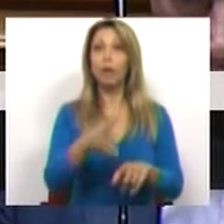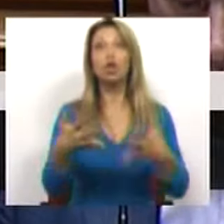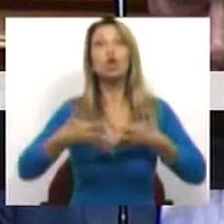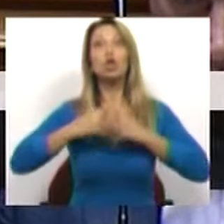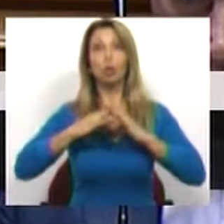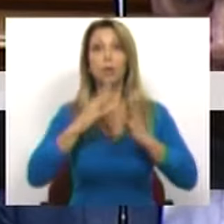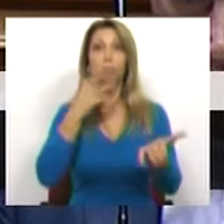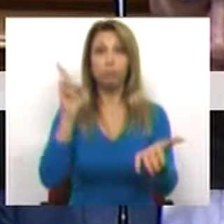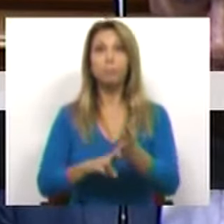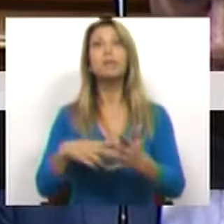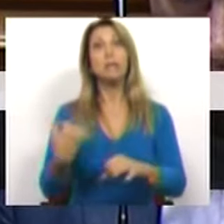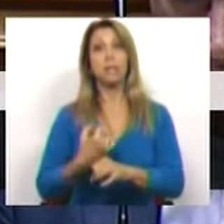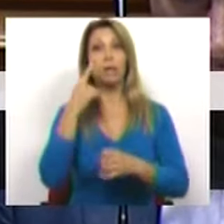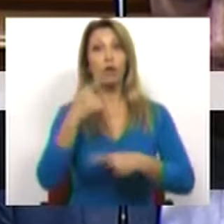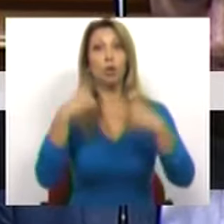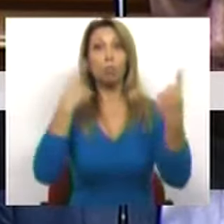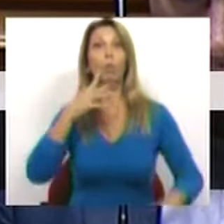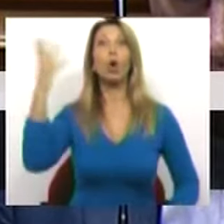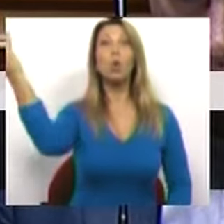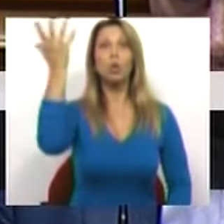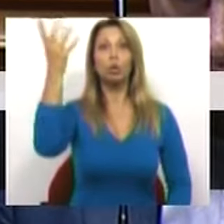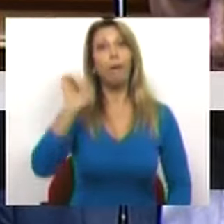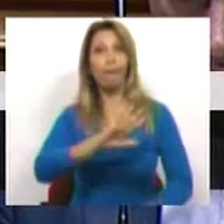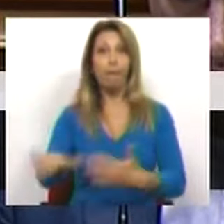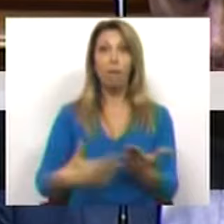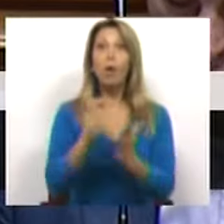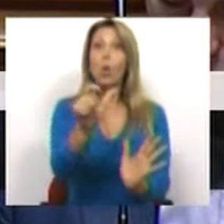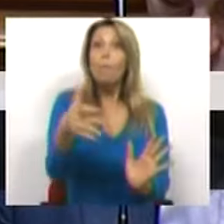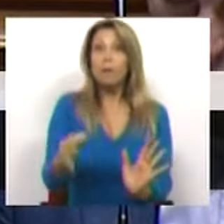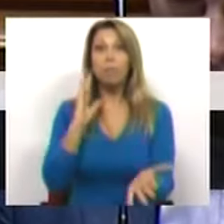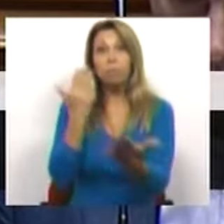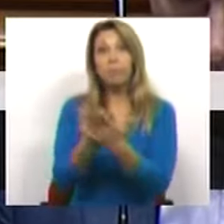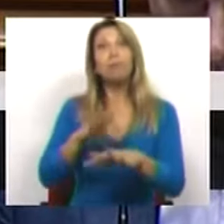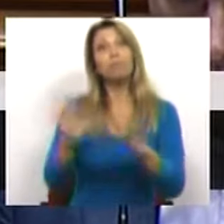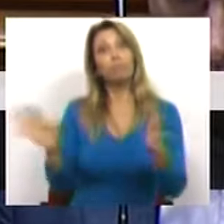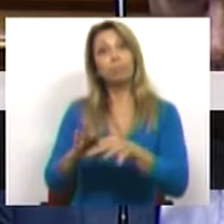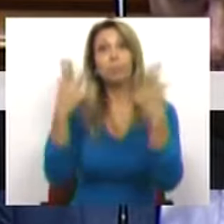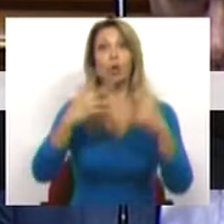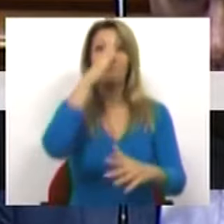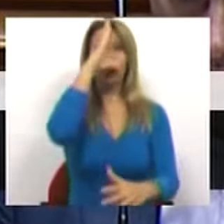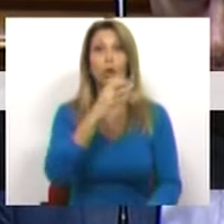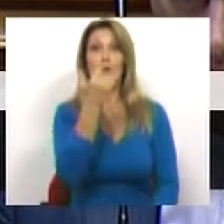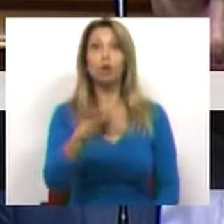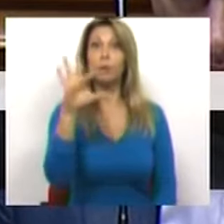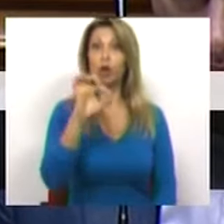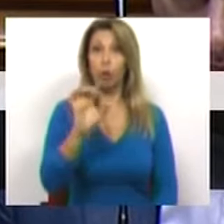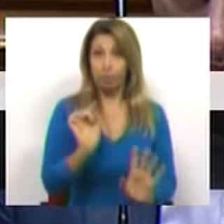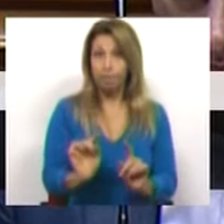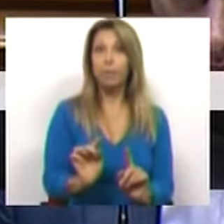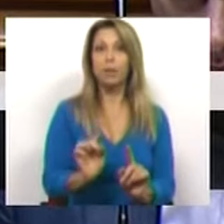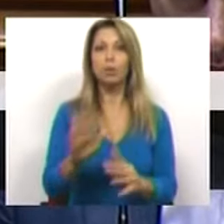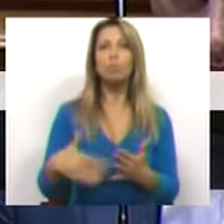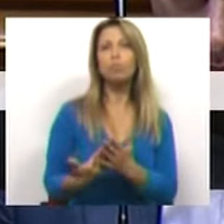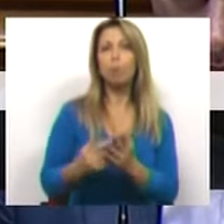Estruturação de um verdadeiro serviço público de cultura. Esta é a proposta que o PCP traz no âmbito do Orçamento do Estado para 2018. E para isso,